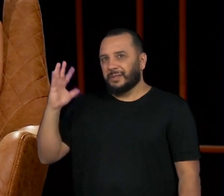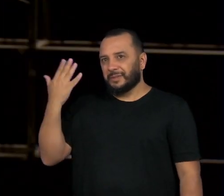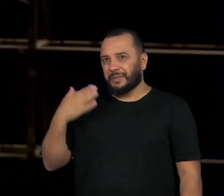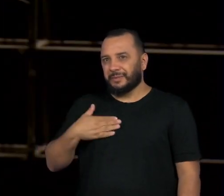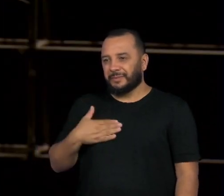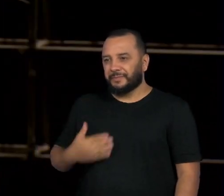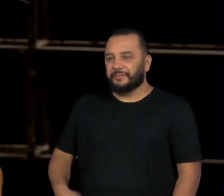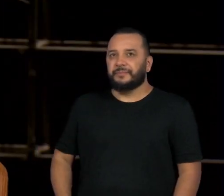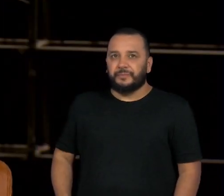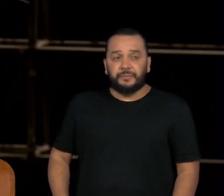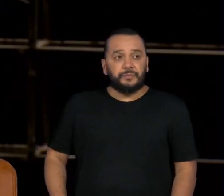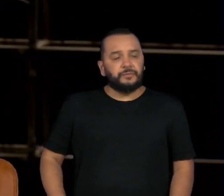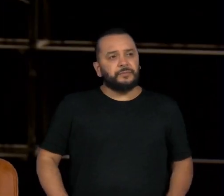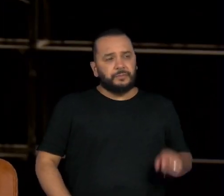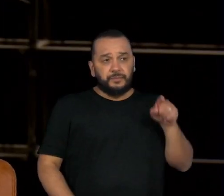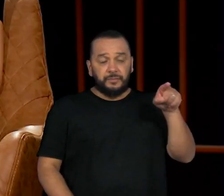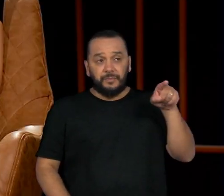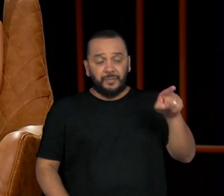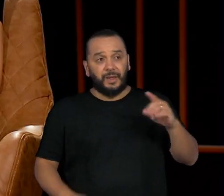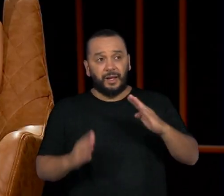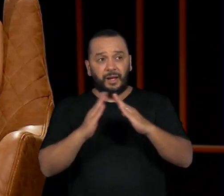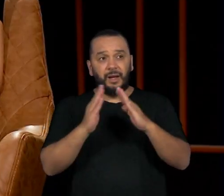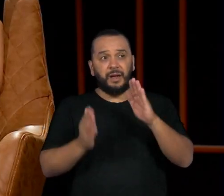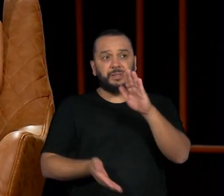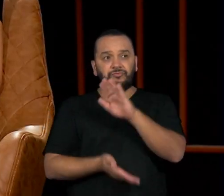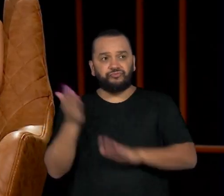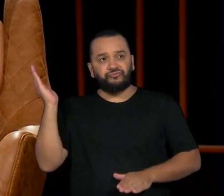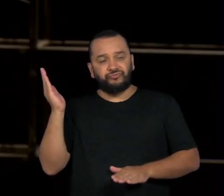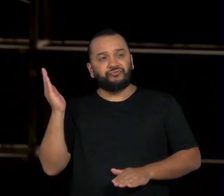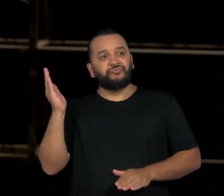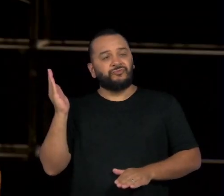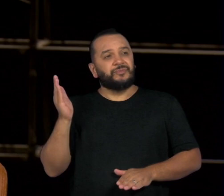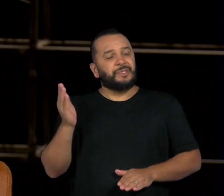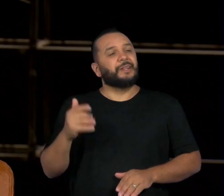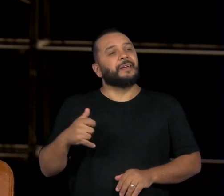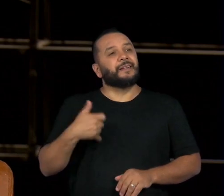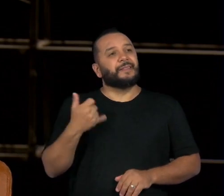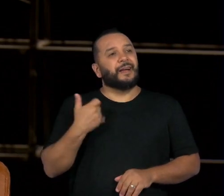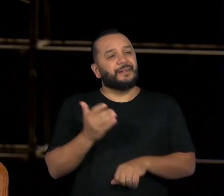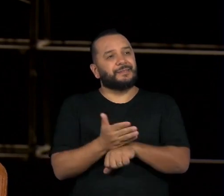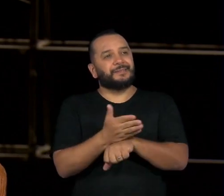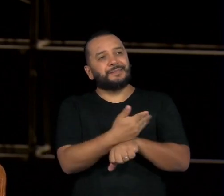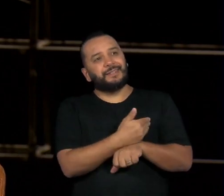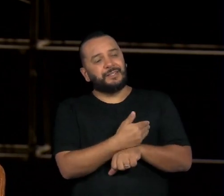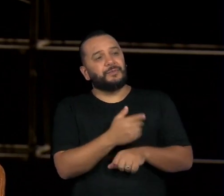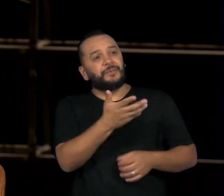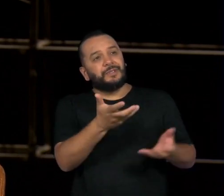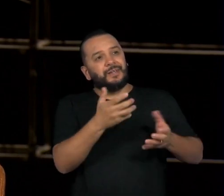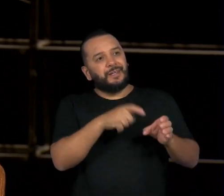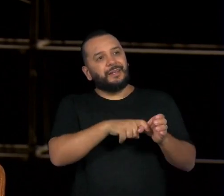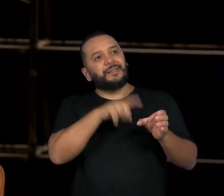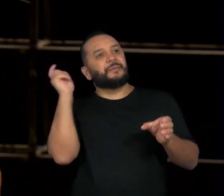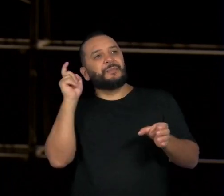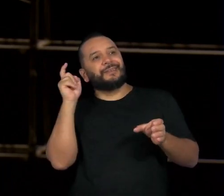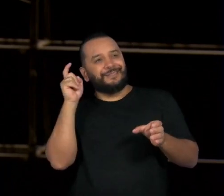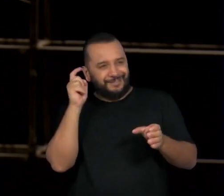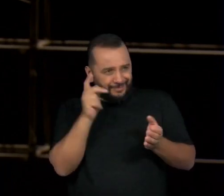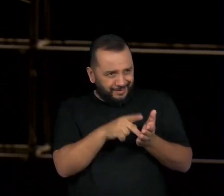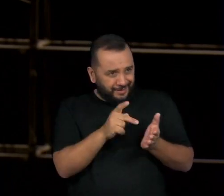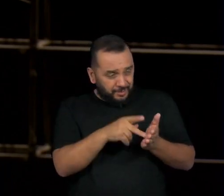acontecimentos. Inclusive, você resolveu sair de casa muito cedo, né? Sim. Mas essa ânsia aí por independência tinha motivos bem relevantes para você,